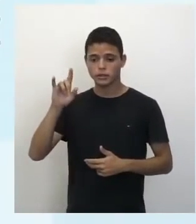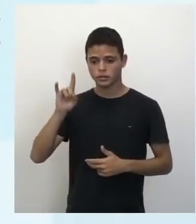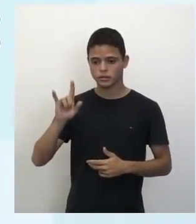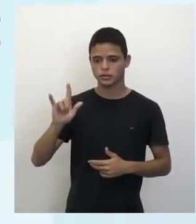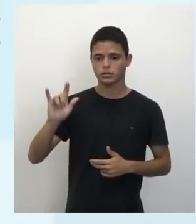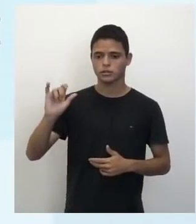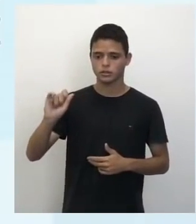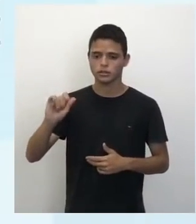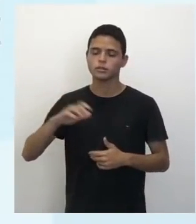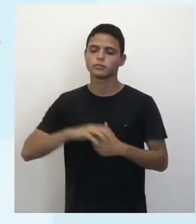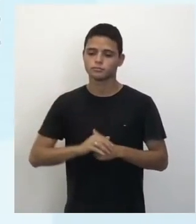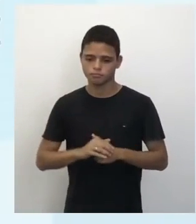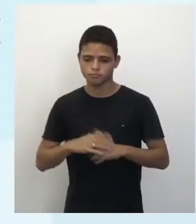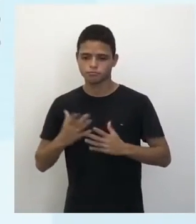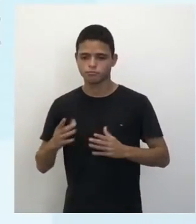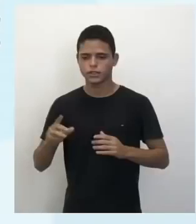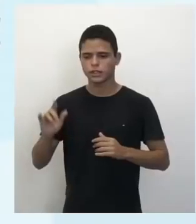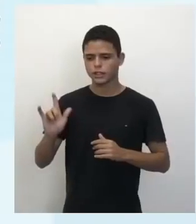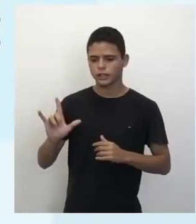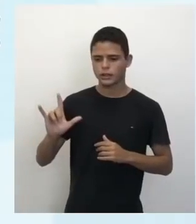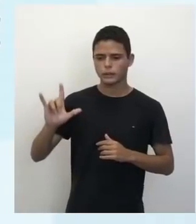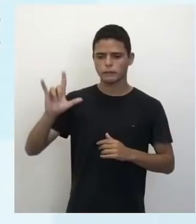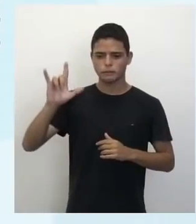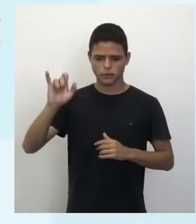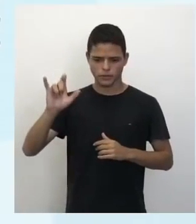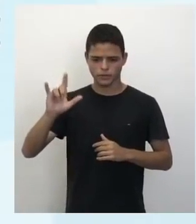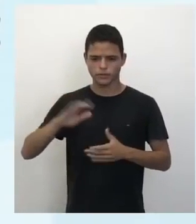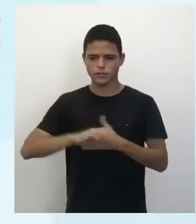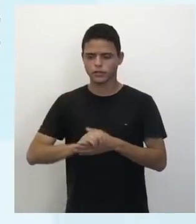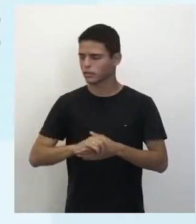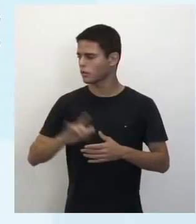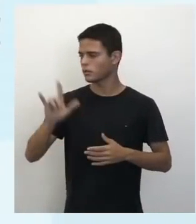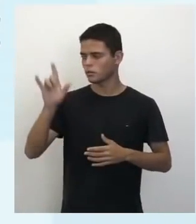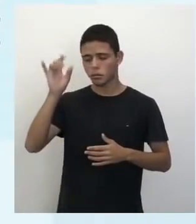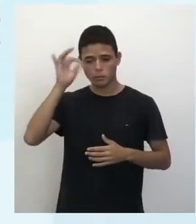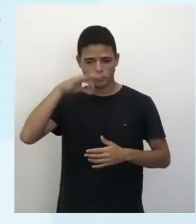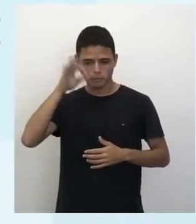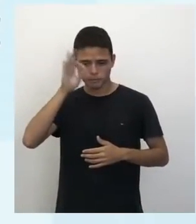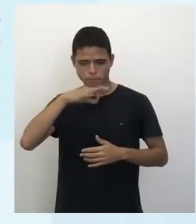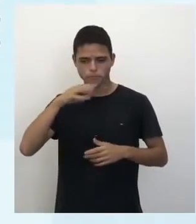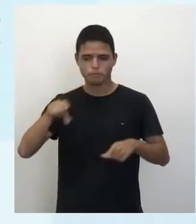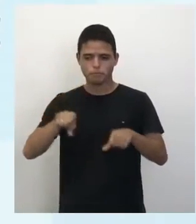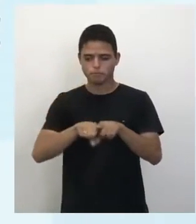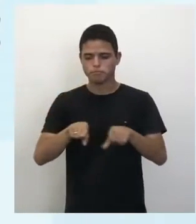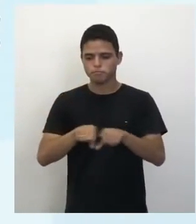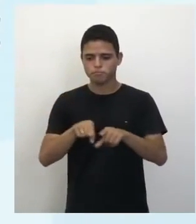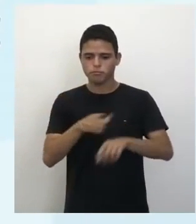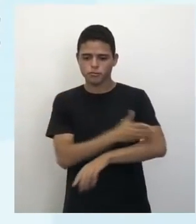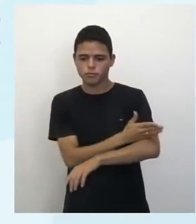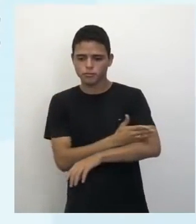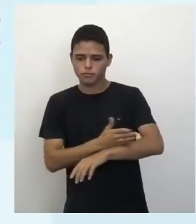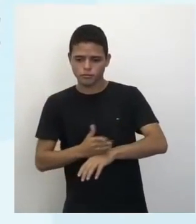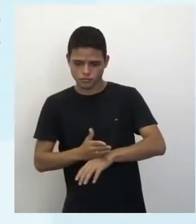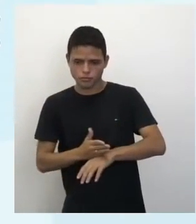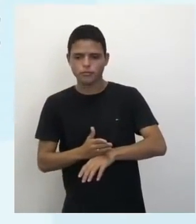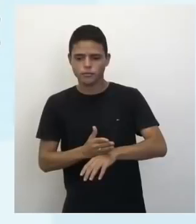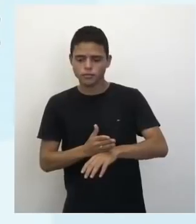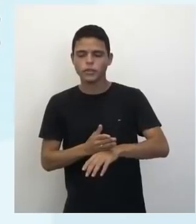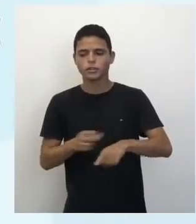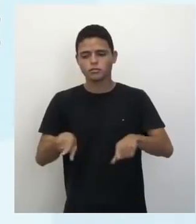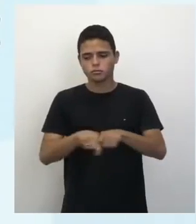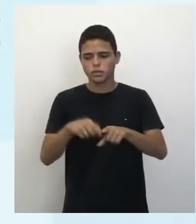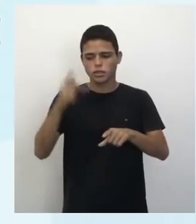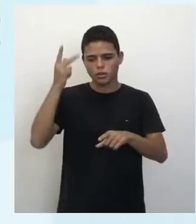do Peru, Bolívia, Chile e Equador. Dos saberes e técnicas dessa cultura, destaca-se o sistema natural